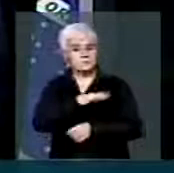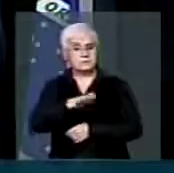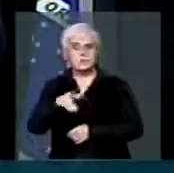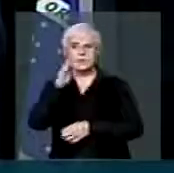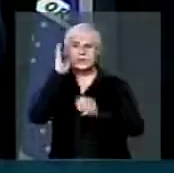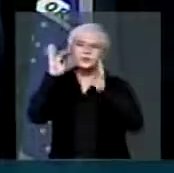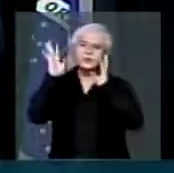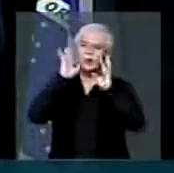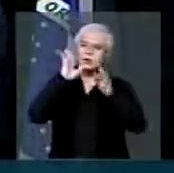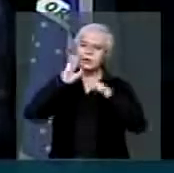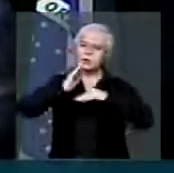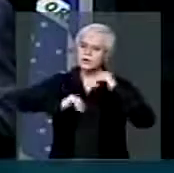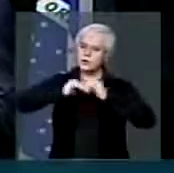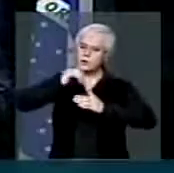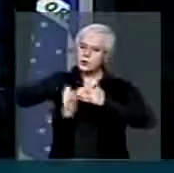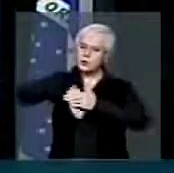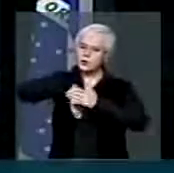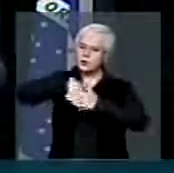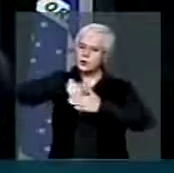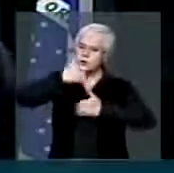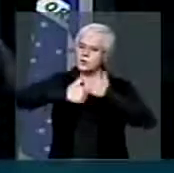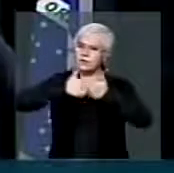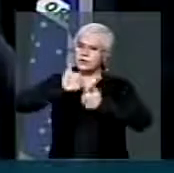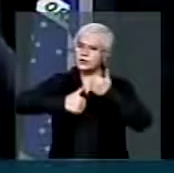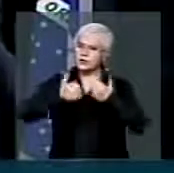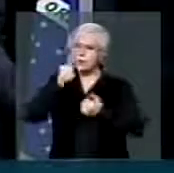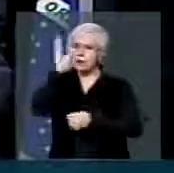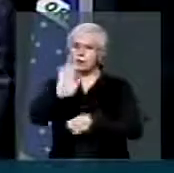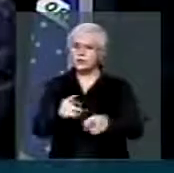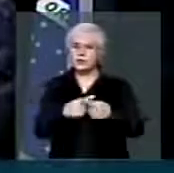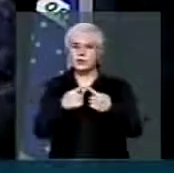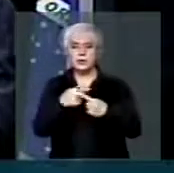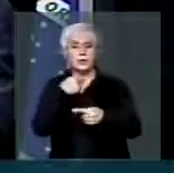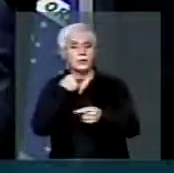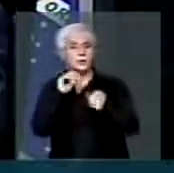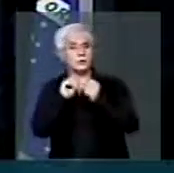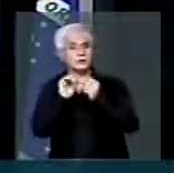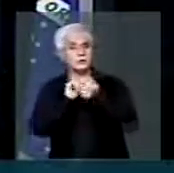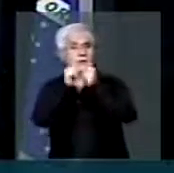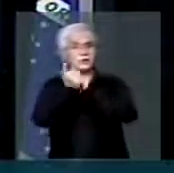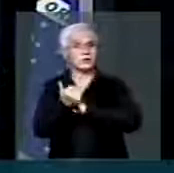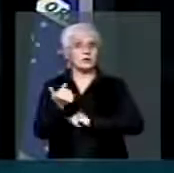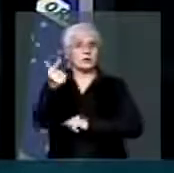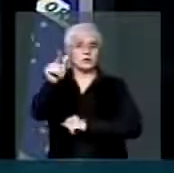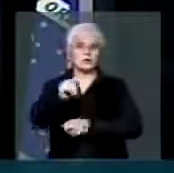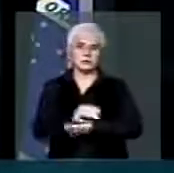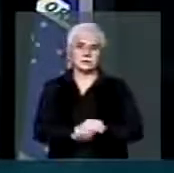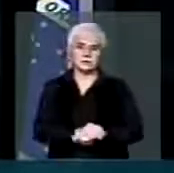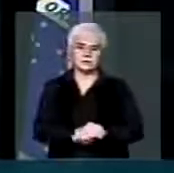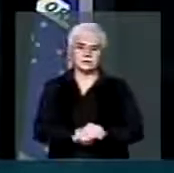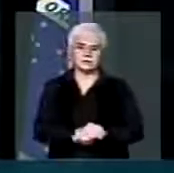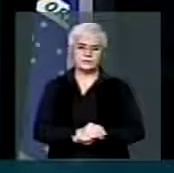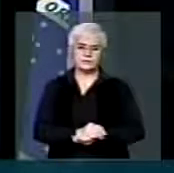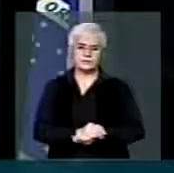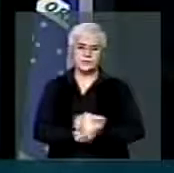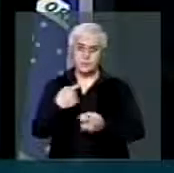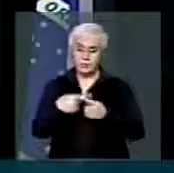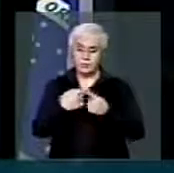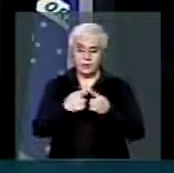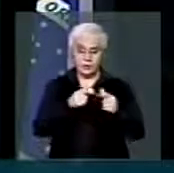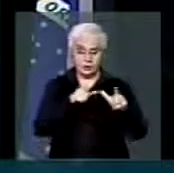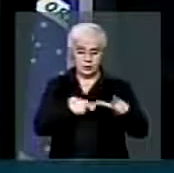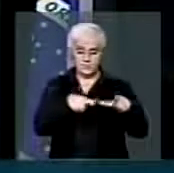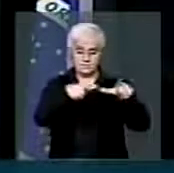de futebol no Brasil, porque não pode praticar outro esporte. Porque nos locais